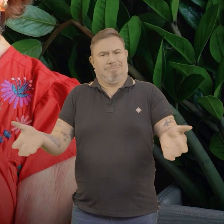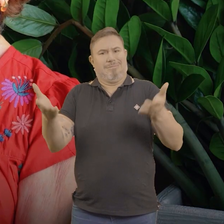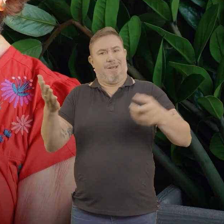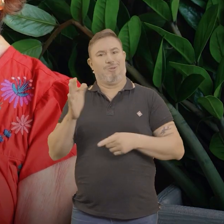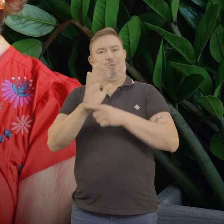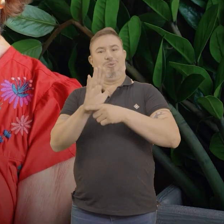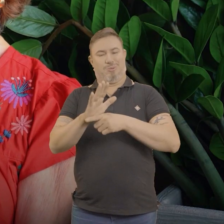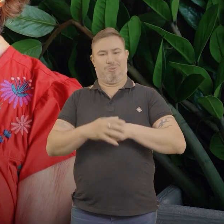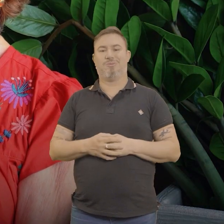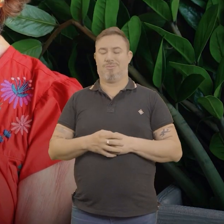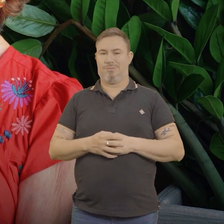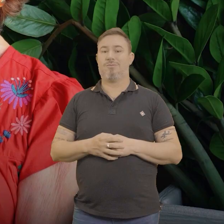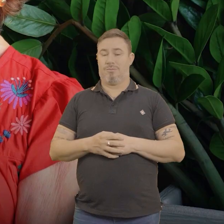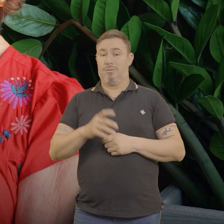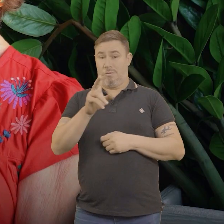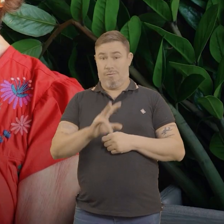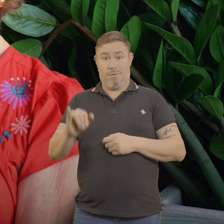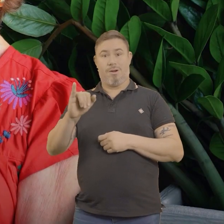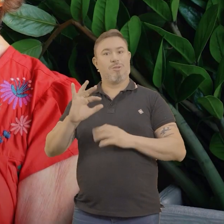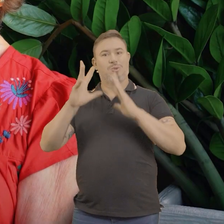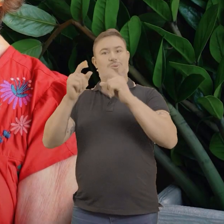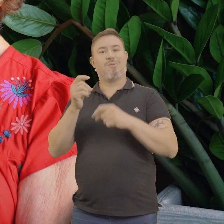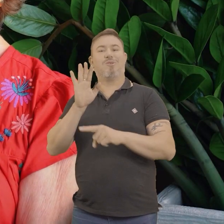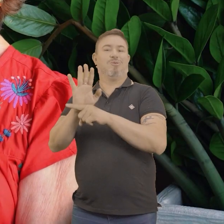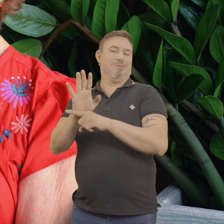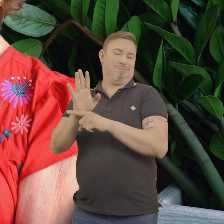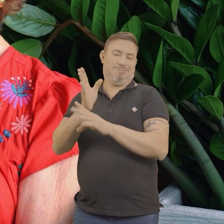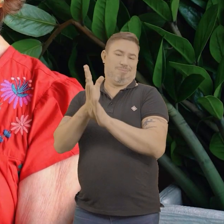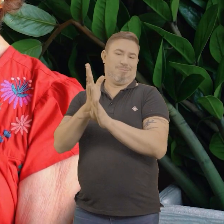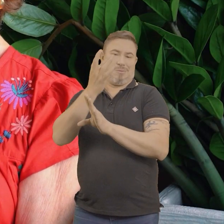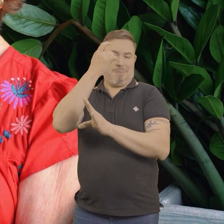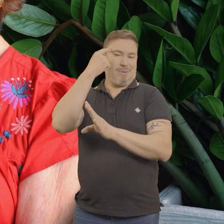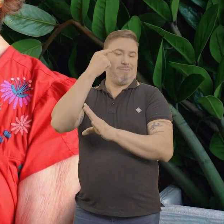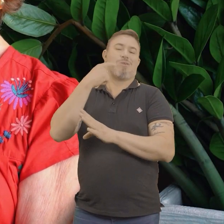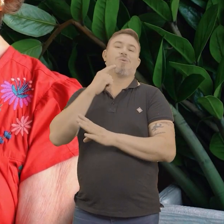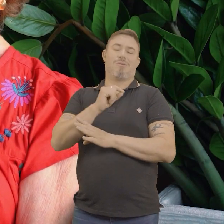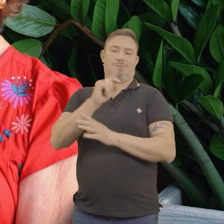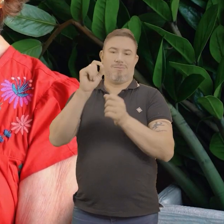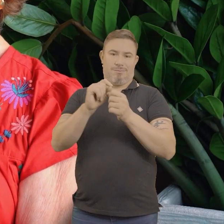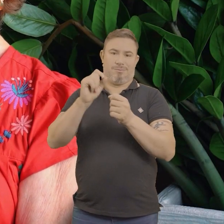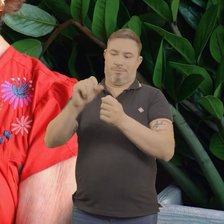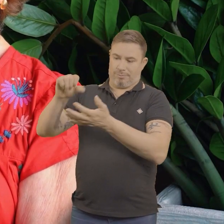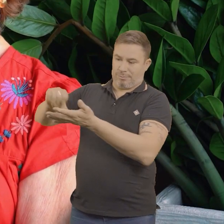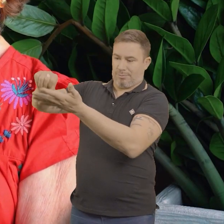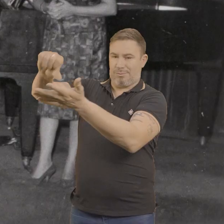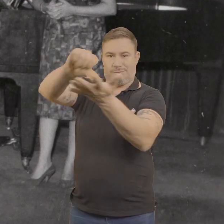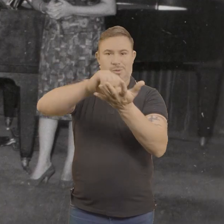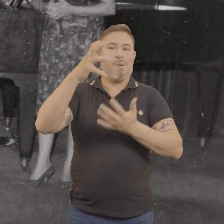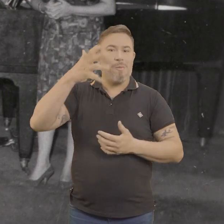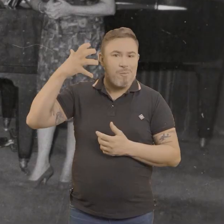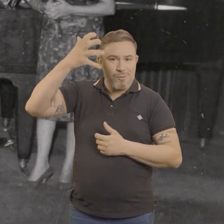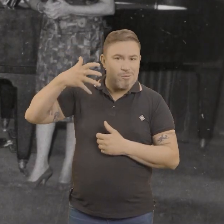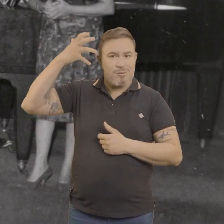conjugar, convergir tudo para o Benfica, né? Que toda a vida o pensamento dele era fazer um polo musical, um